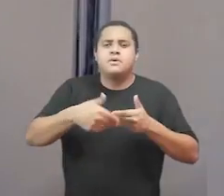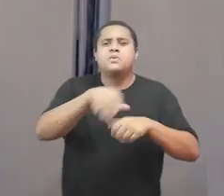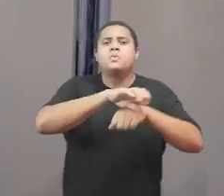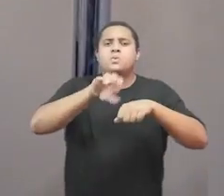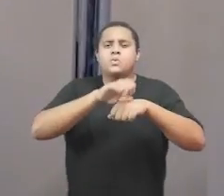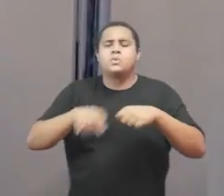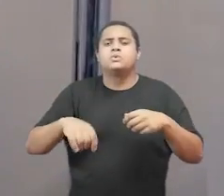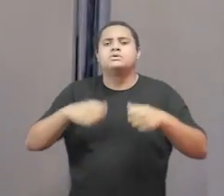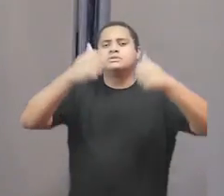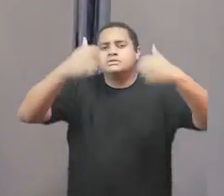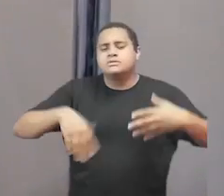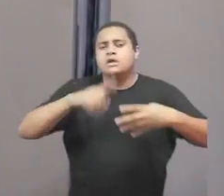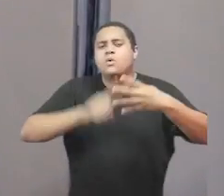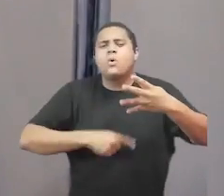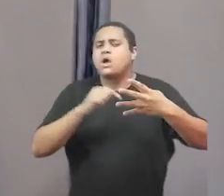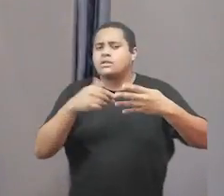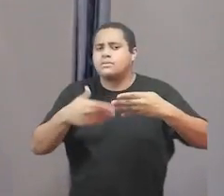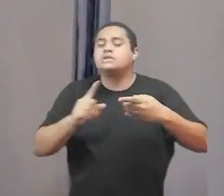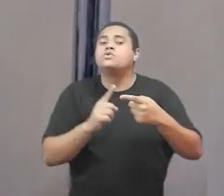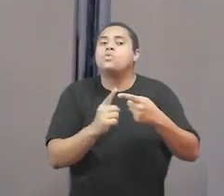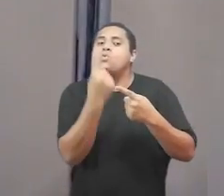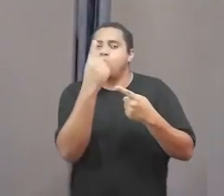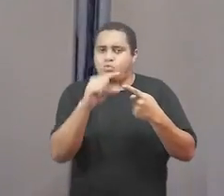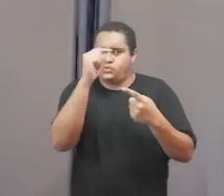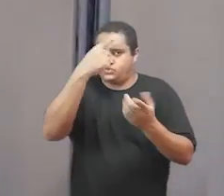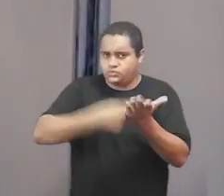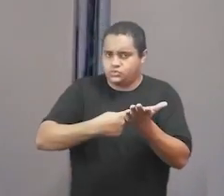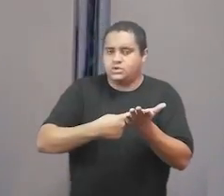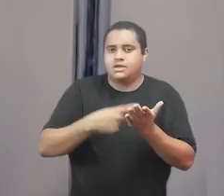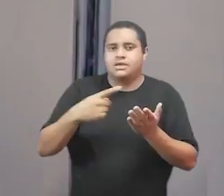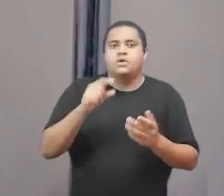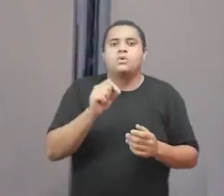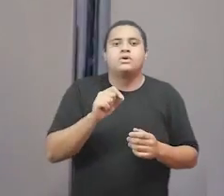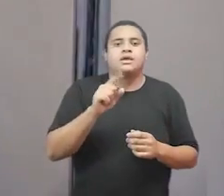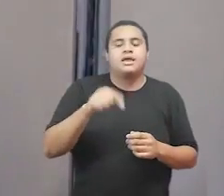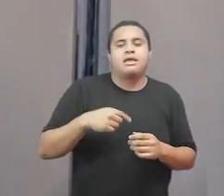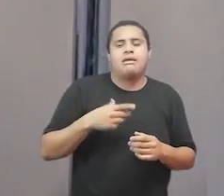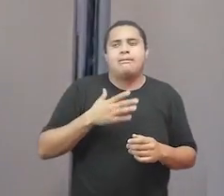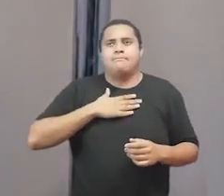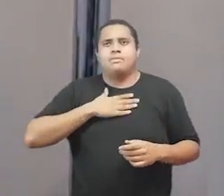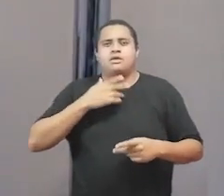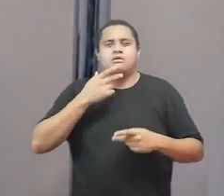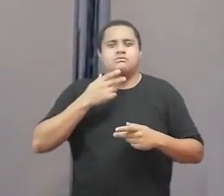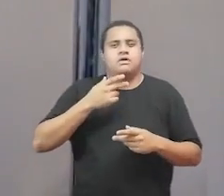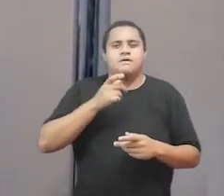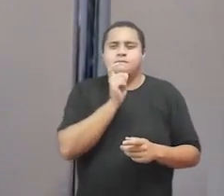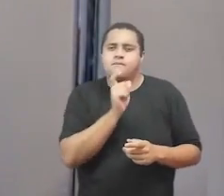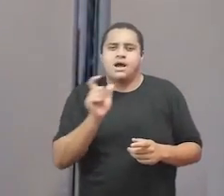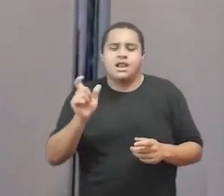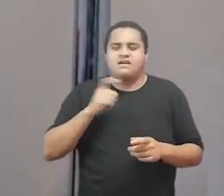quais são, mas eu queria falar de um compromisso primeiro, que tem muito a ver com isso. Ele fala, seja impecável com a sua palavra. E